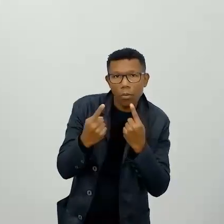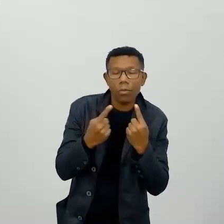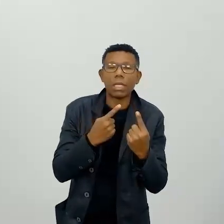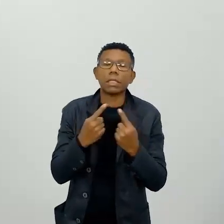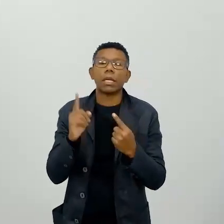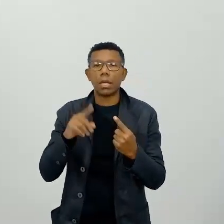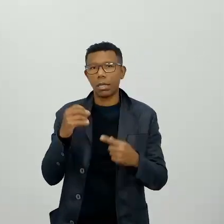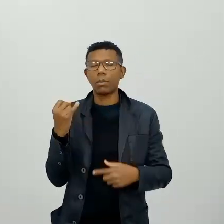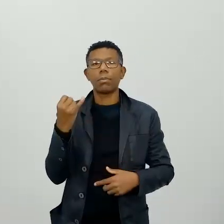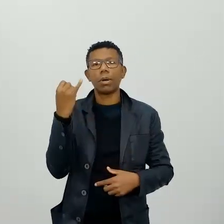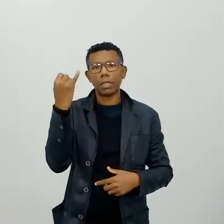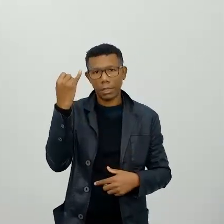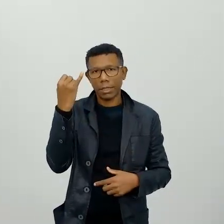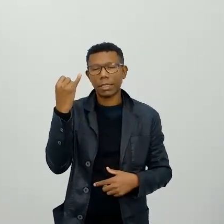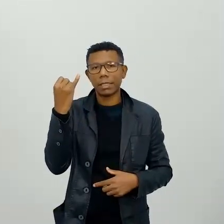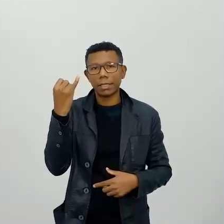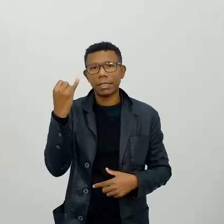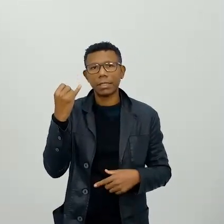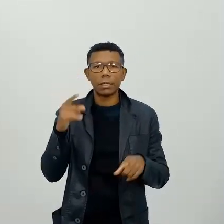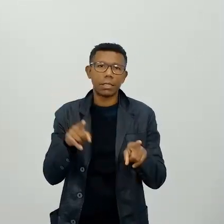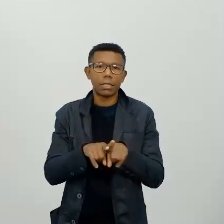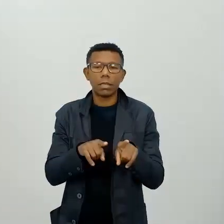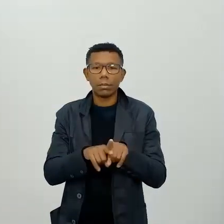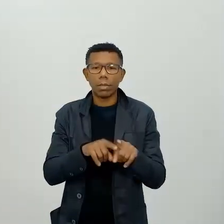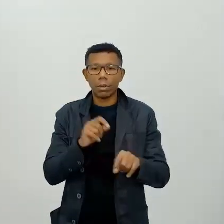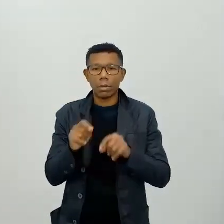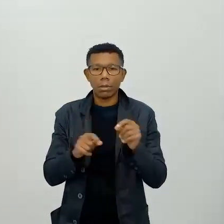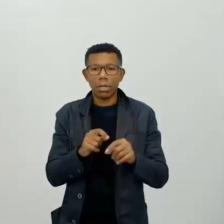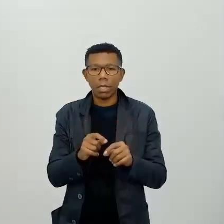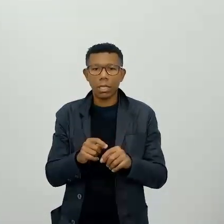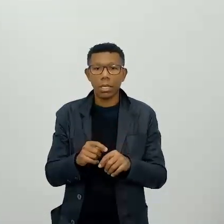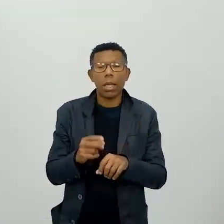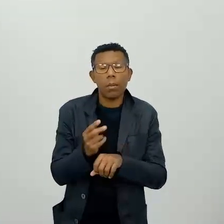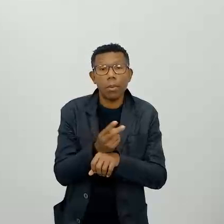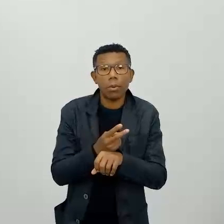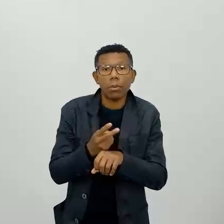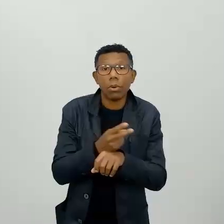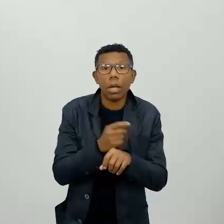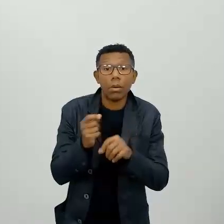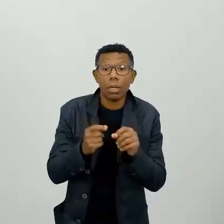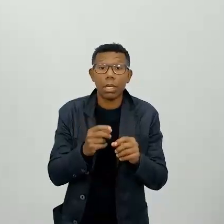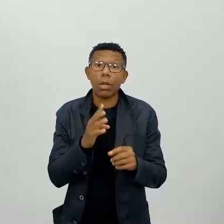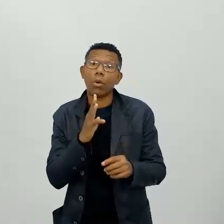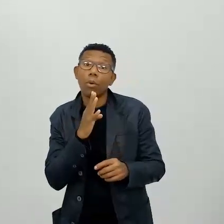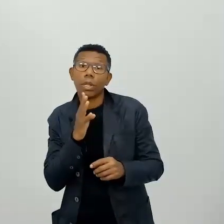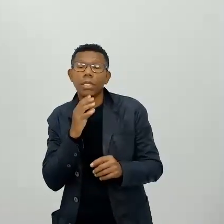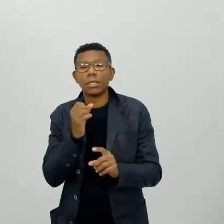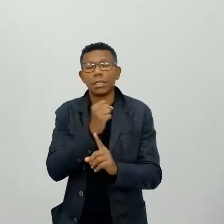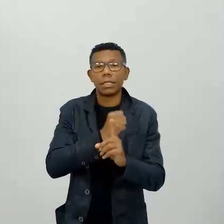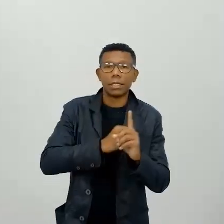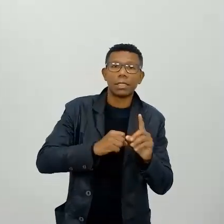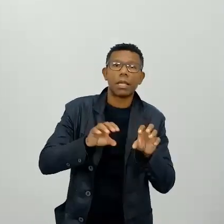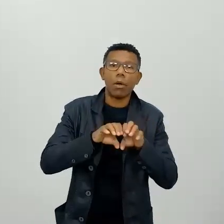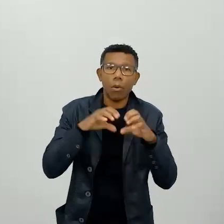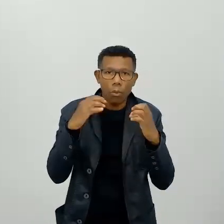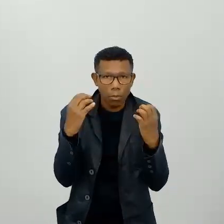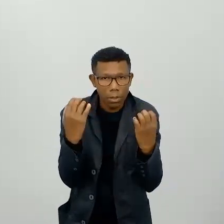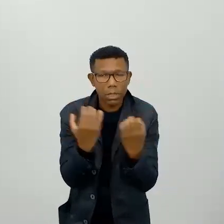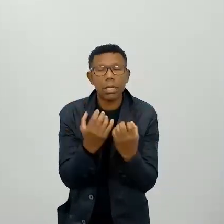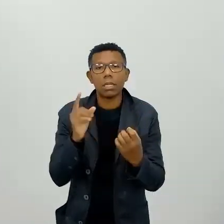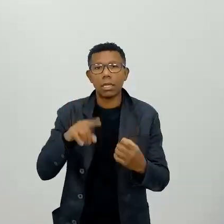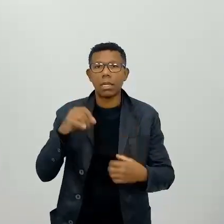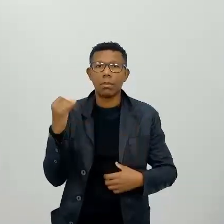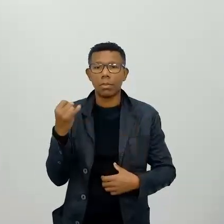para abordar. Nós temos a contribuição de que procurar conhecer a realidade que envolve a comunidade, sim, né, então